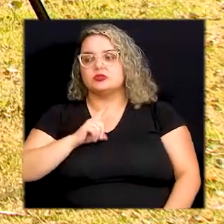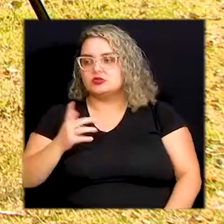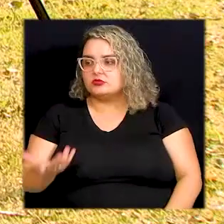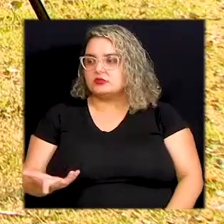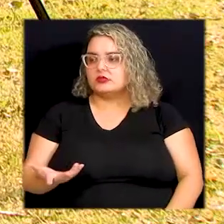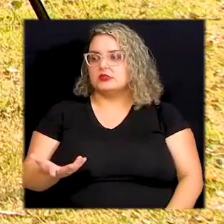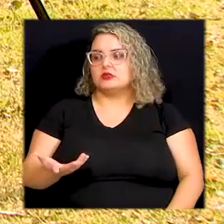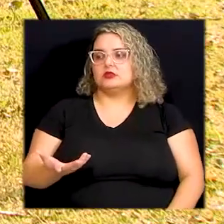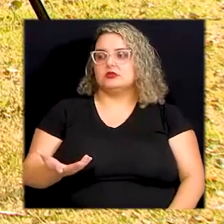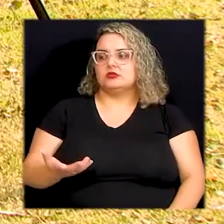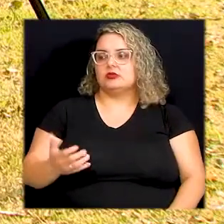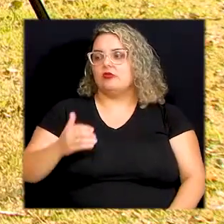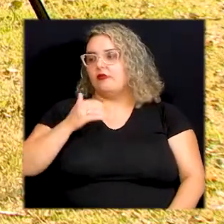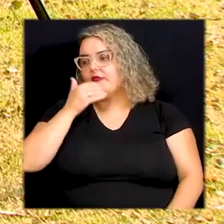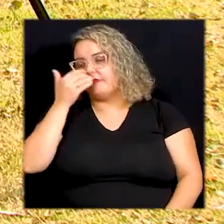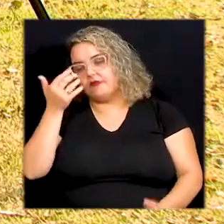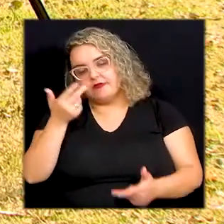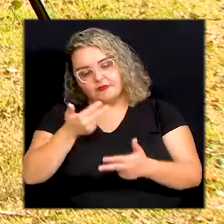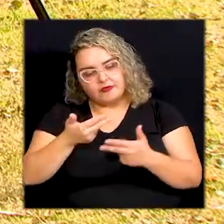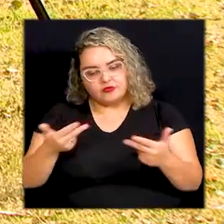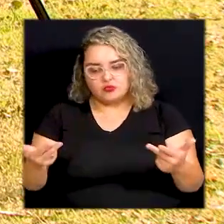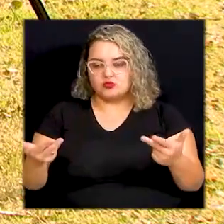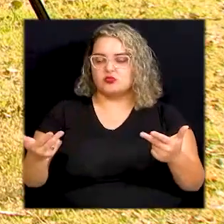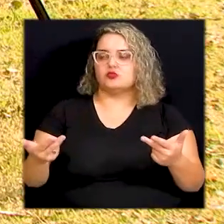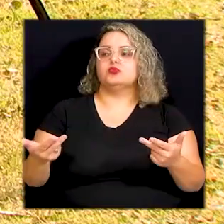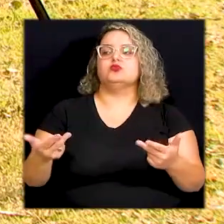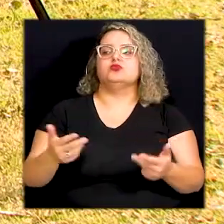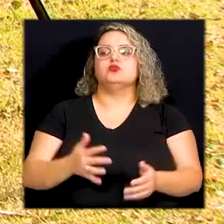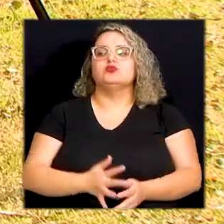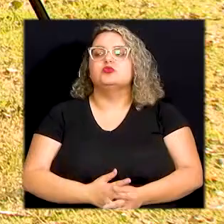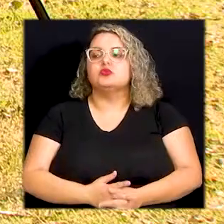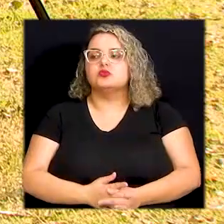por exemplo, frutos que a gente tiver produzido,